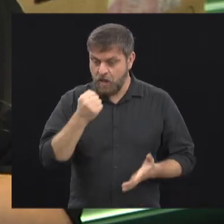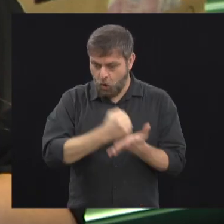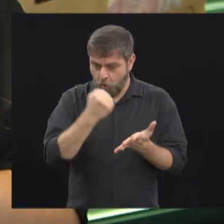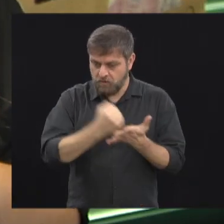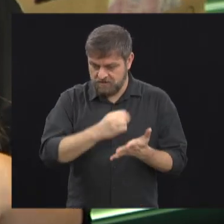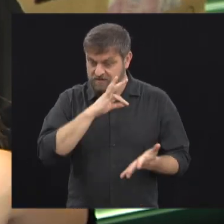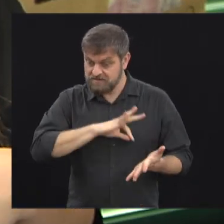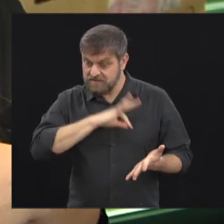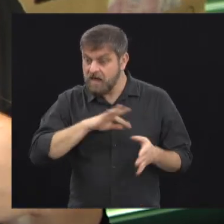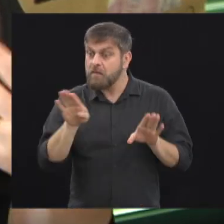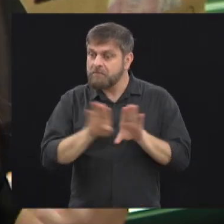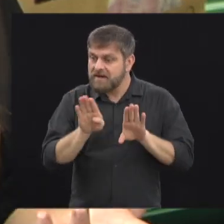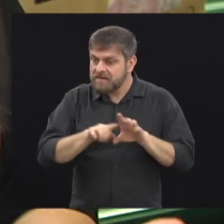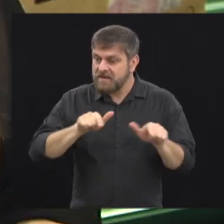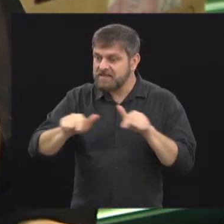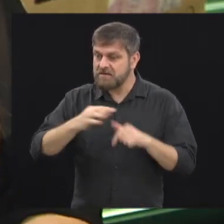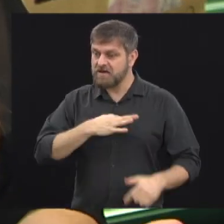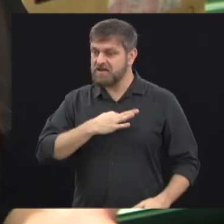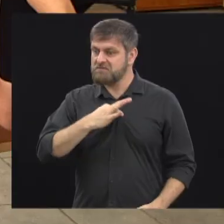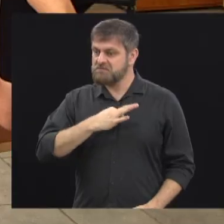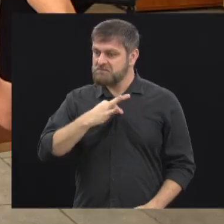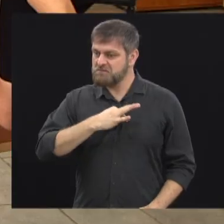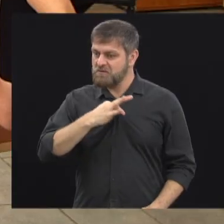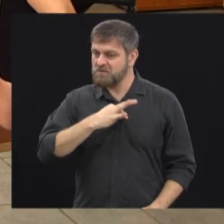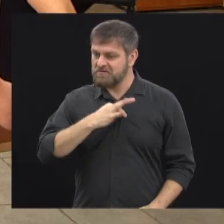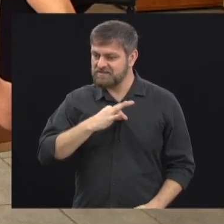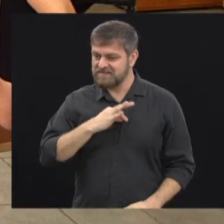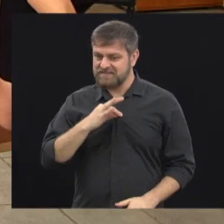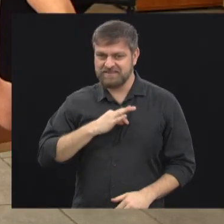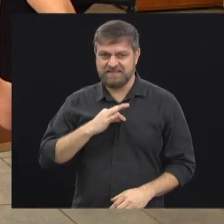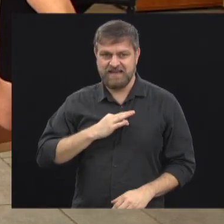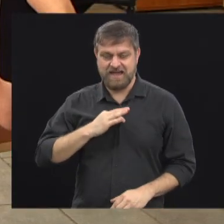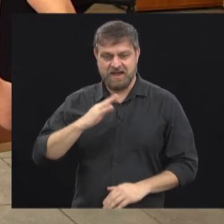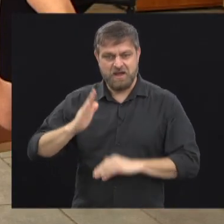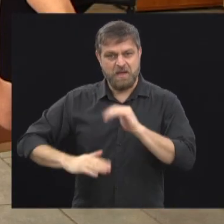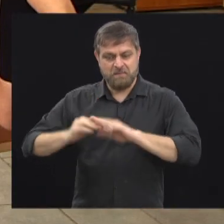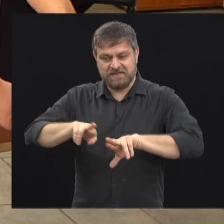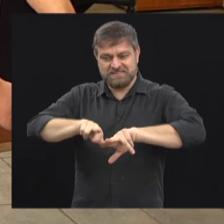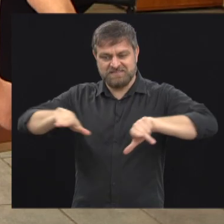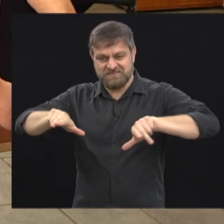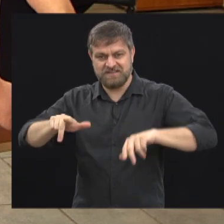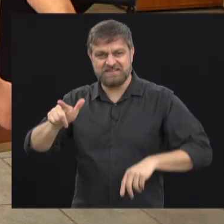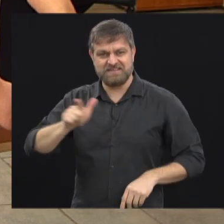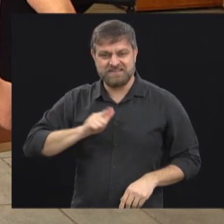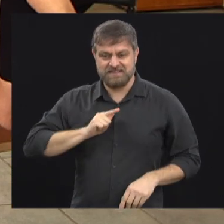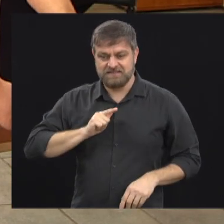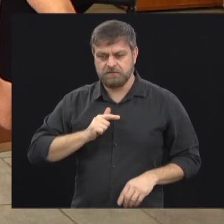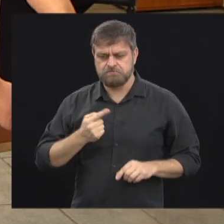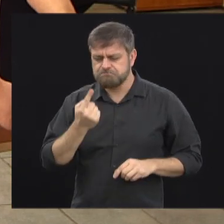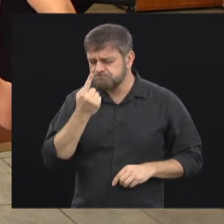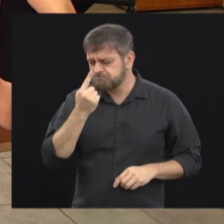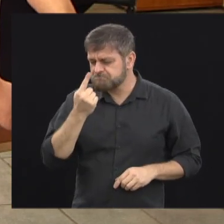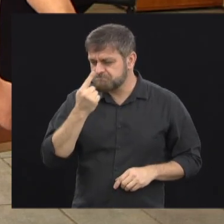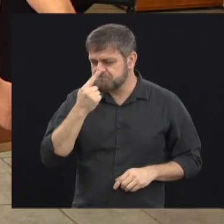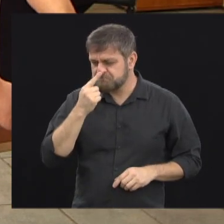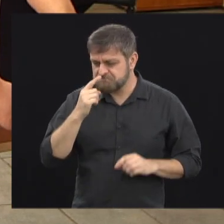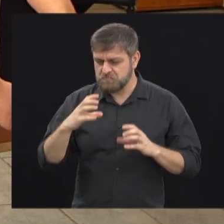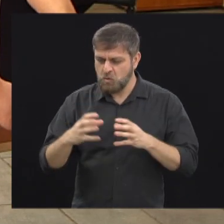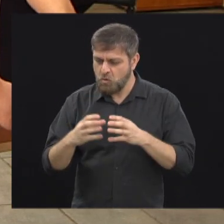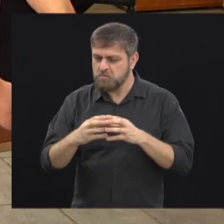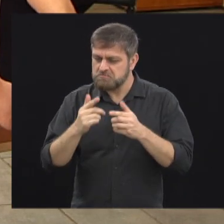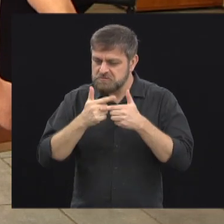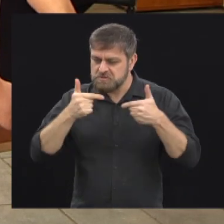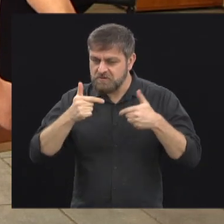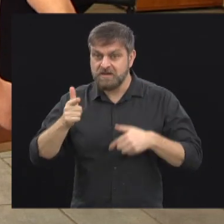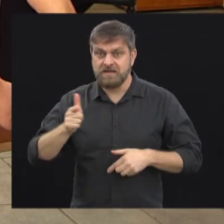algumas atividades, mas ele também é voluntário em outras atividades aqui dentro da entidade, então tem todo esse envolvimento. E vocês